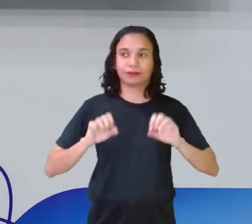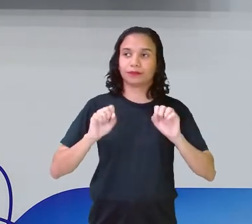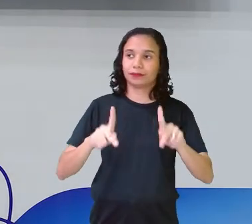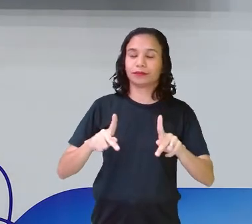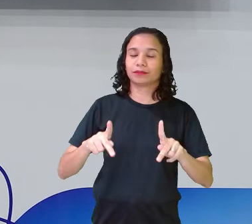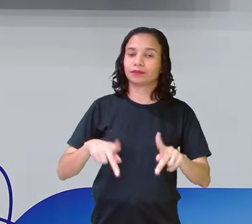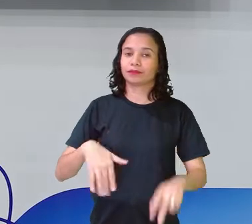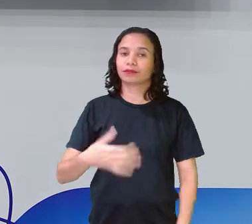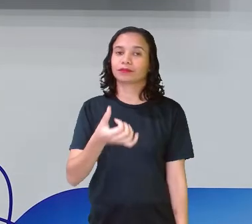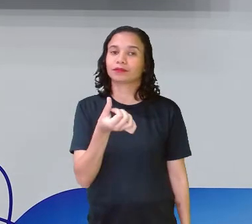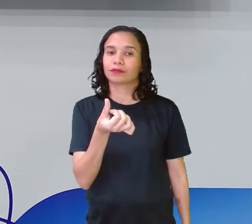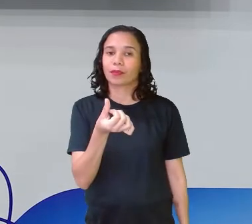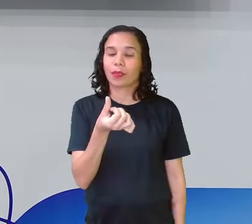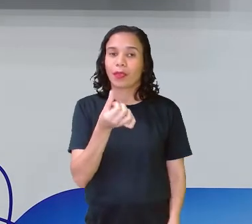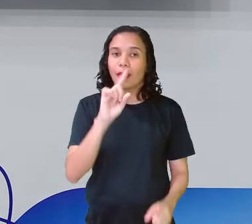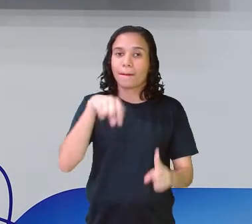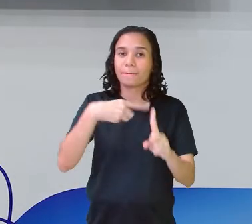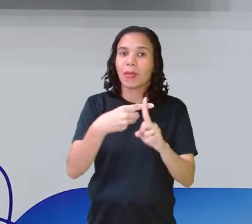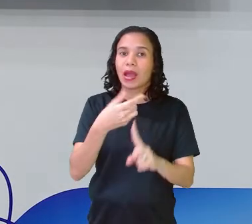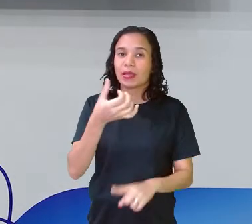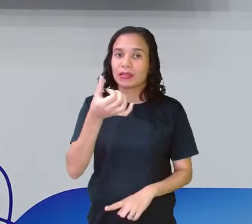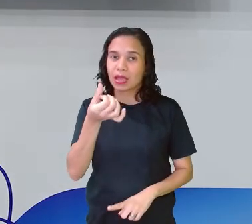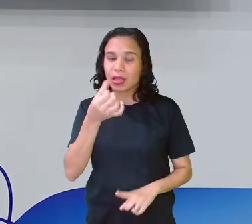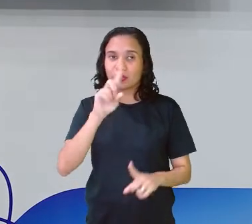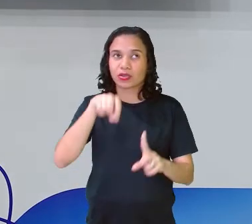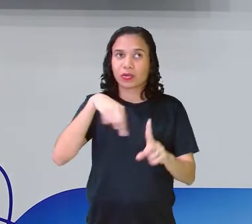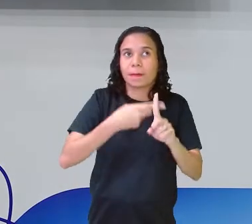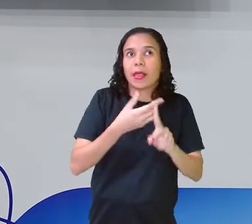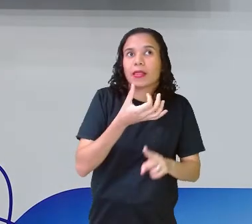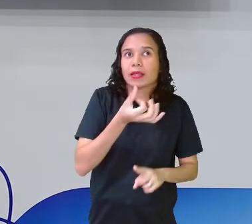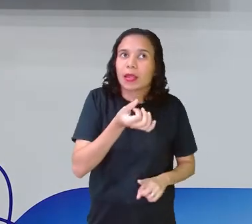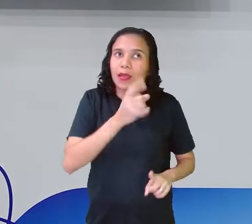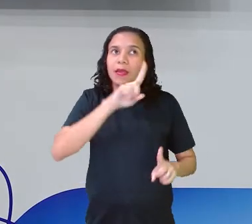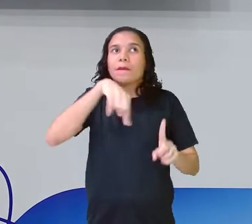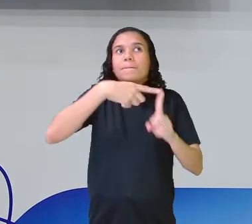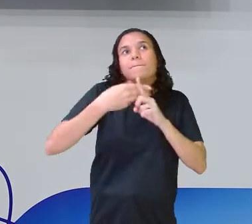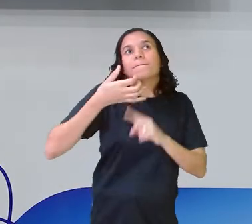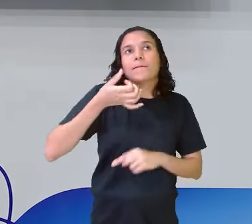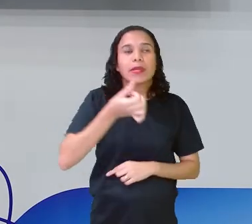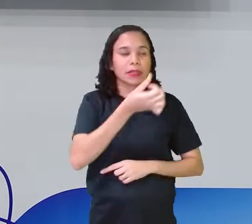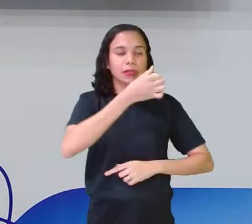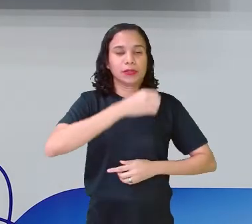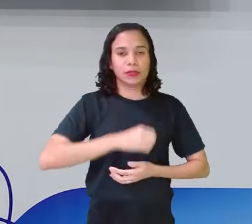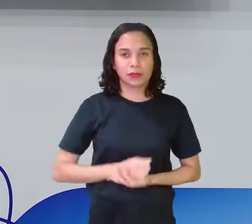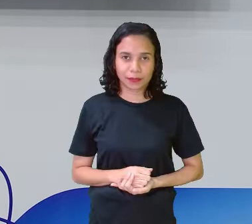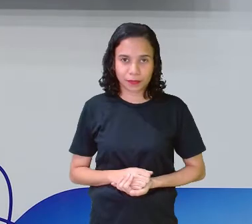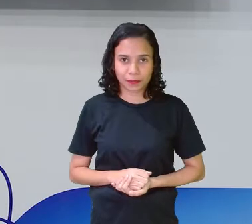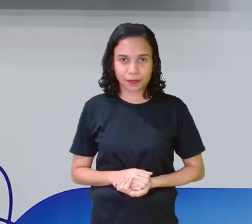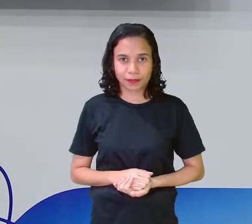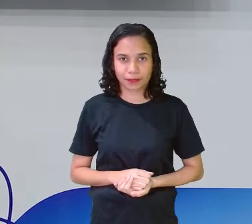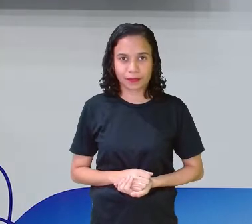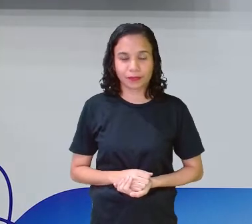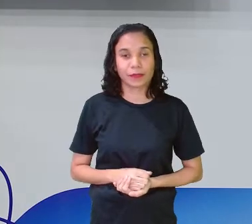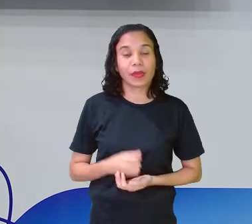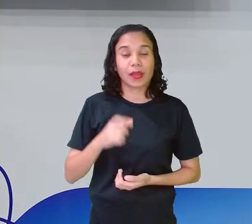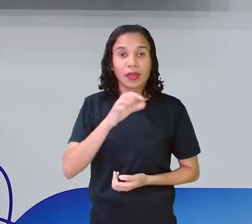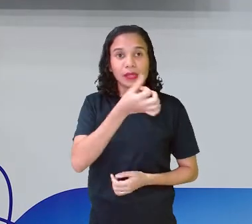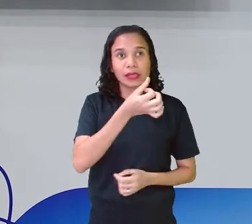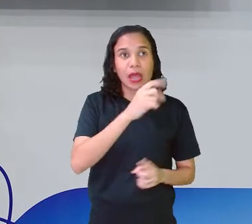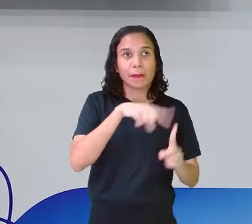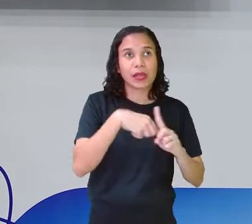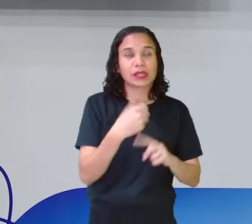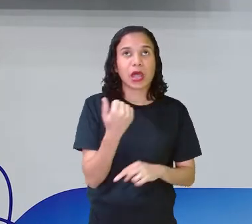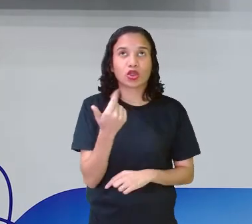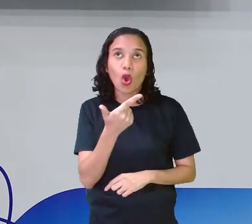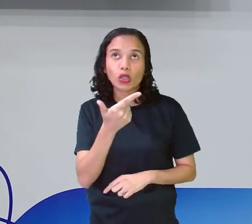6. Com mais 6, com mais 6, com mais 6, com mais 6. 6 mais